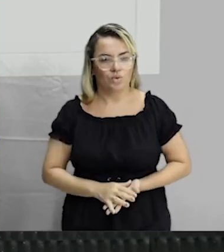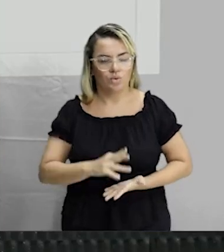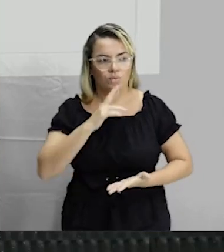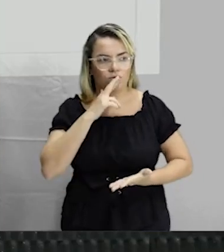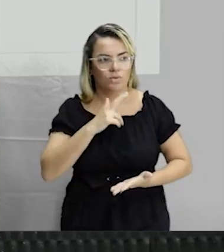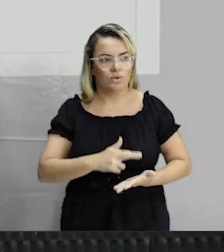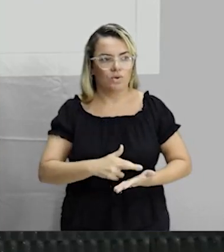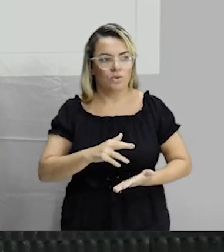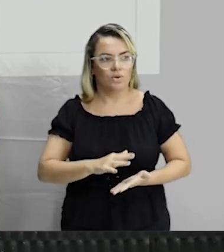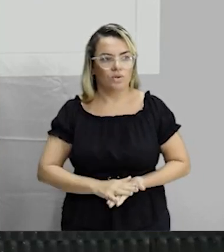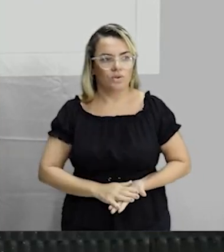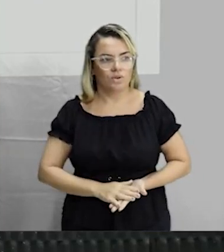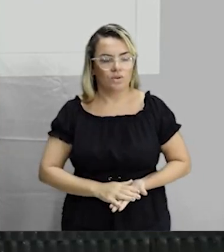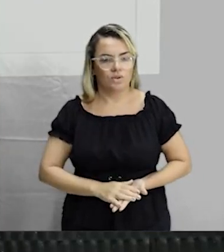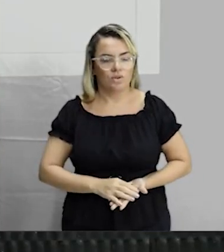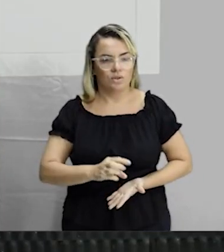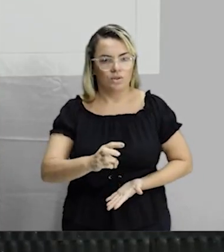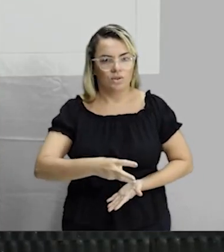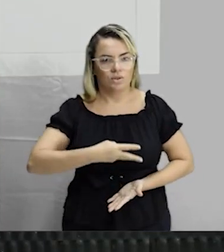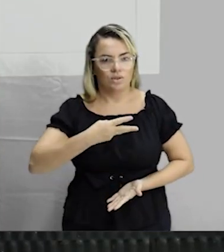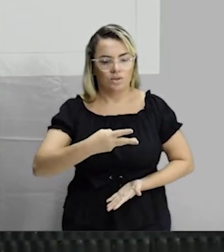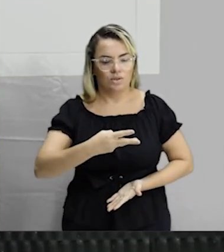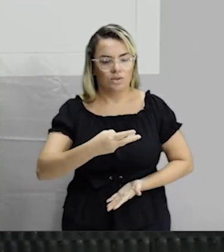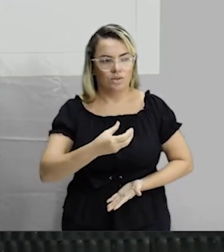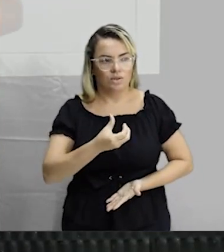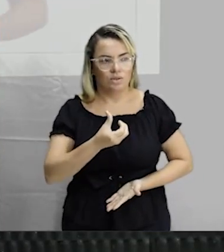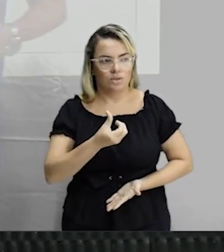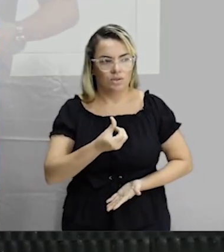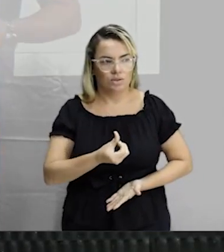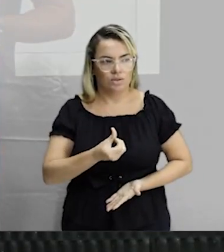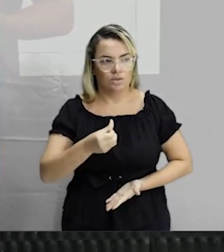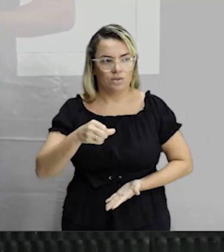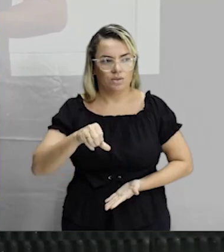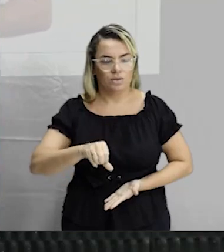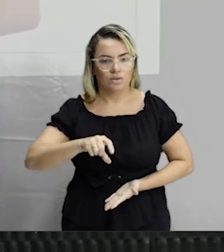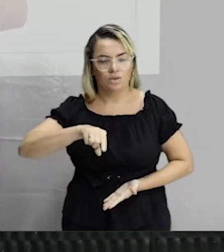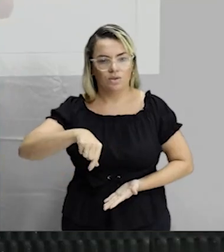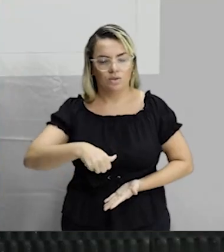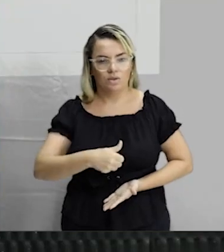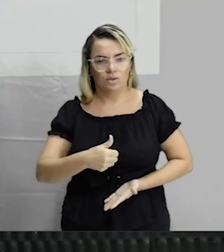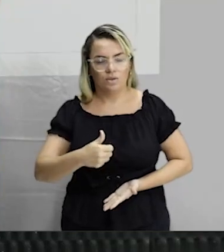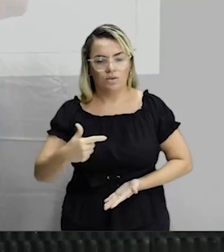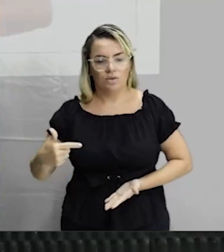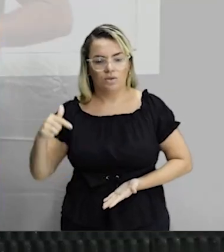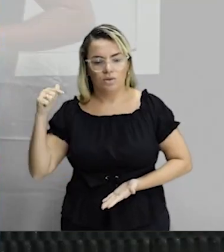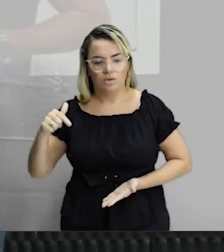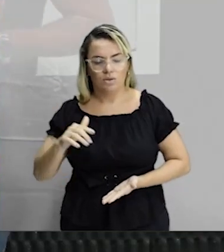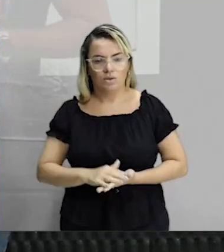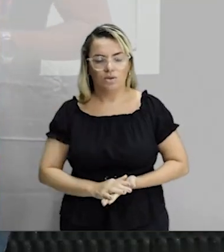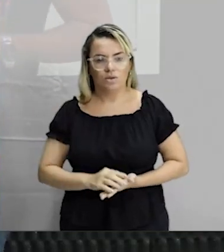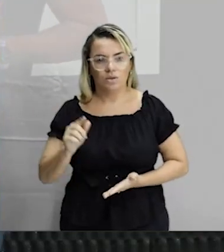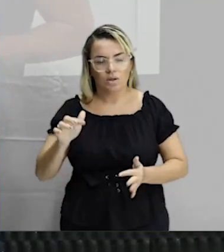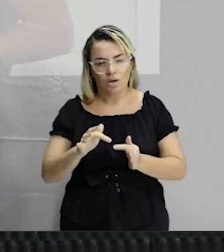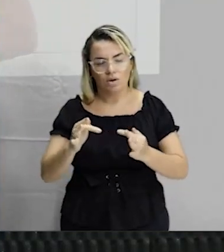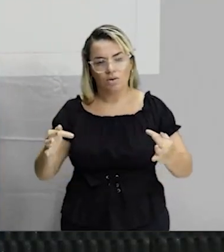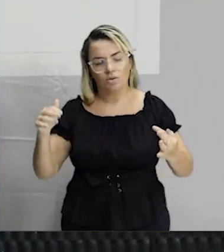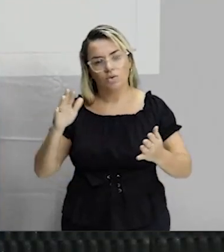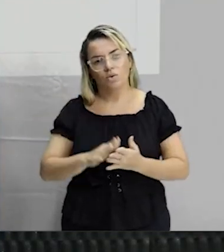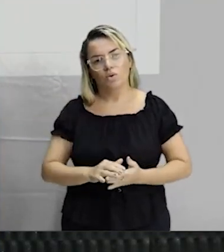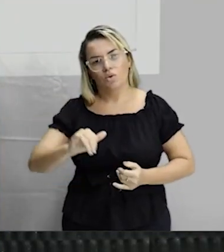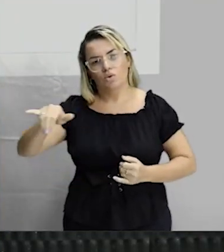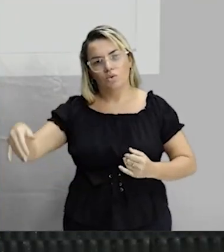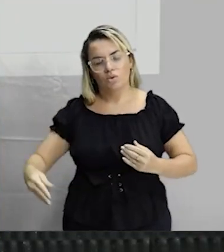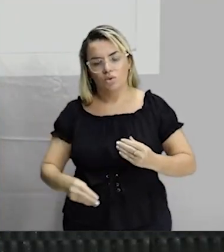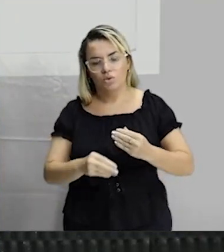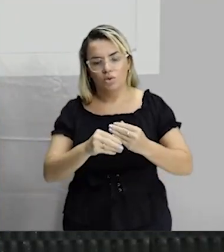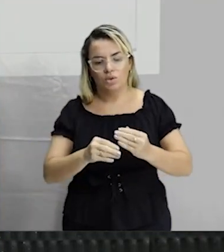369,12. Esse foi o juros. Certo? Na fórmula do juro composto, a gente encontra primeiro o montante, né? A fórmula é